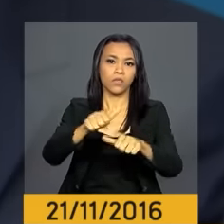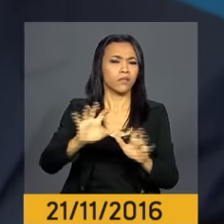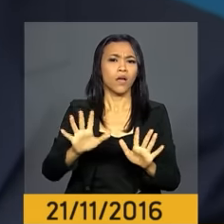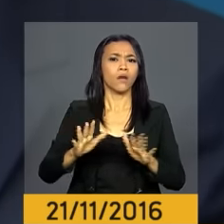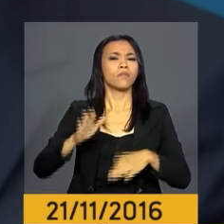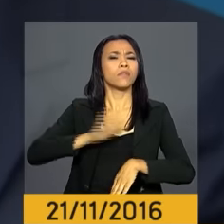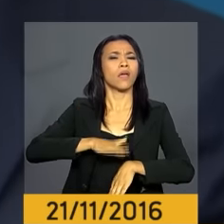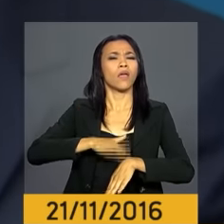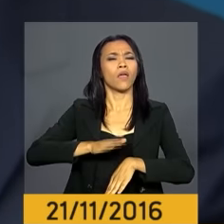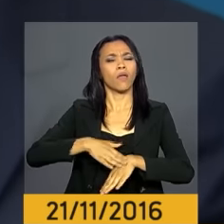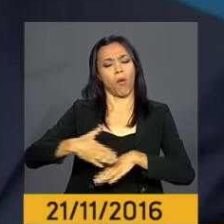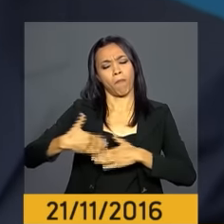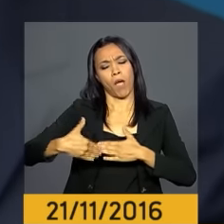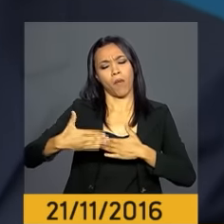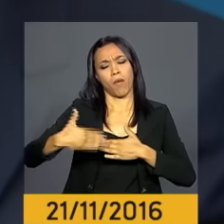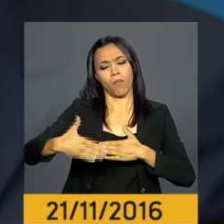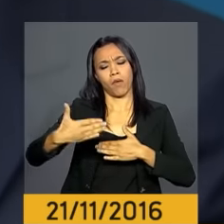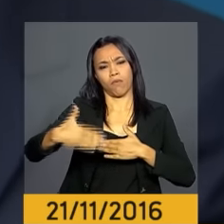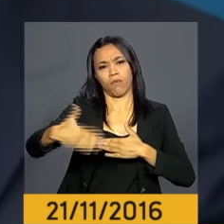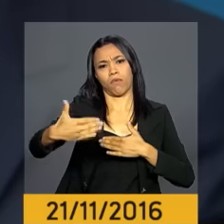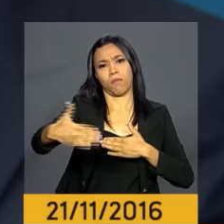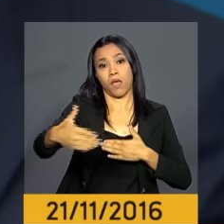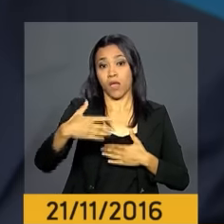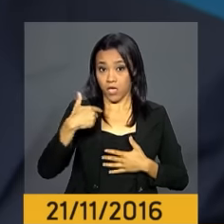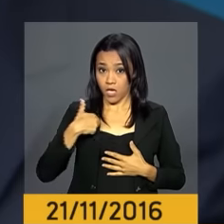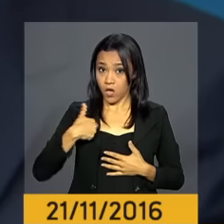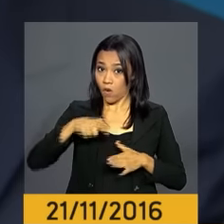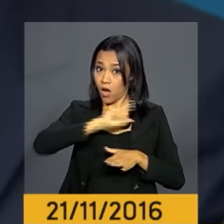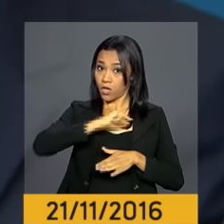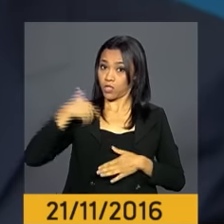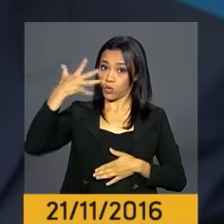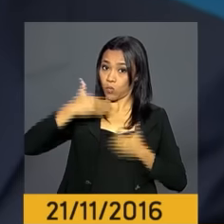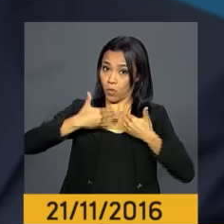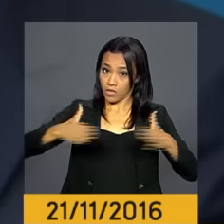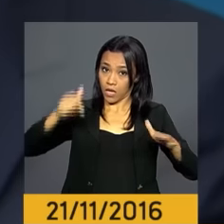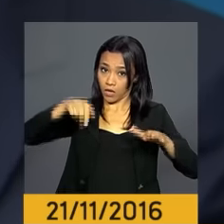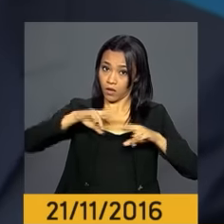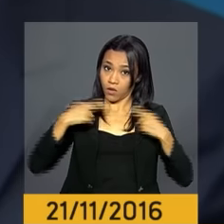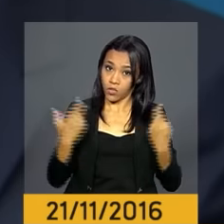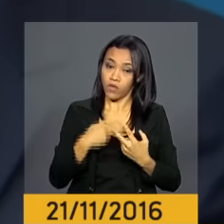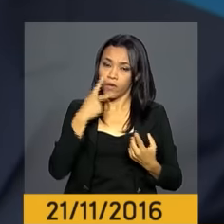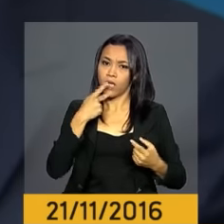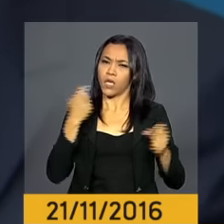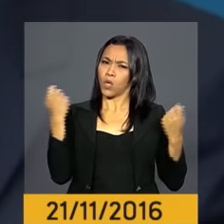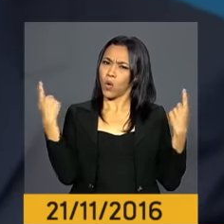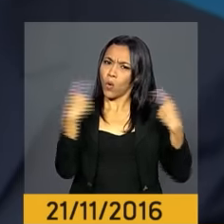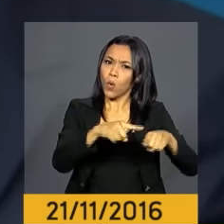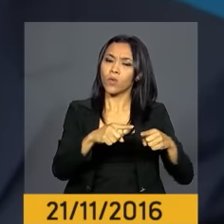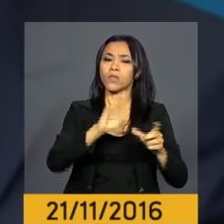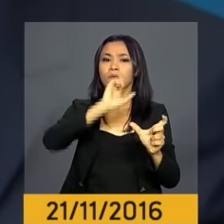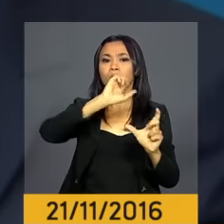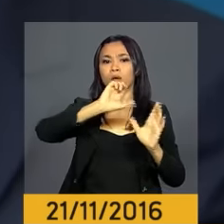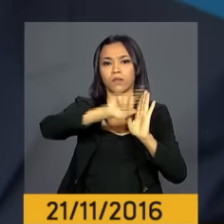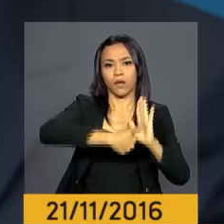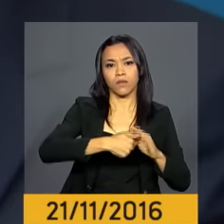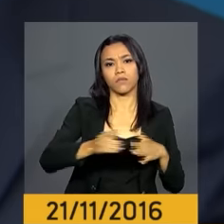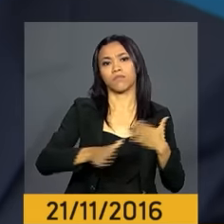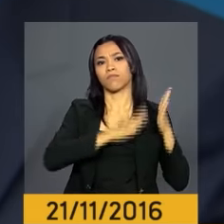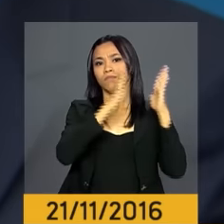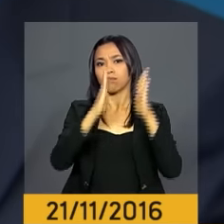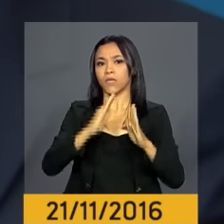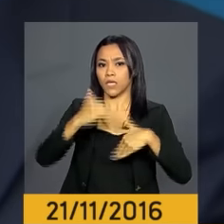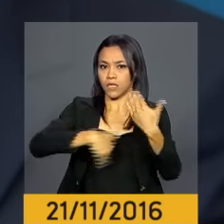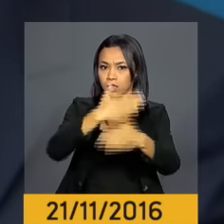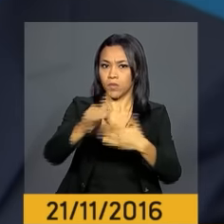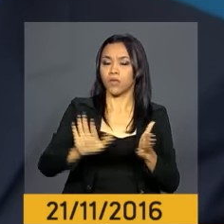não foi sem razão que na fala inaugural eu disse, nós temos três fases, combate à recessão, está sendo feito agora, crescimento em seguida,